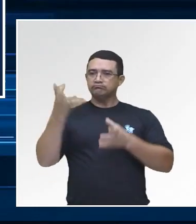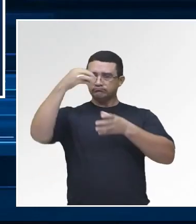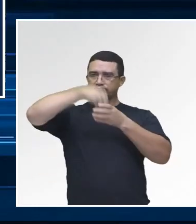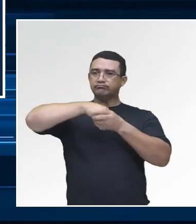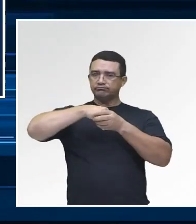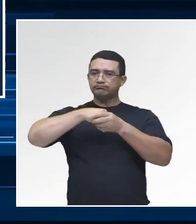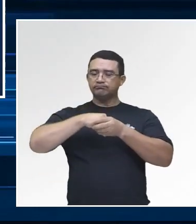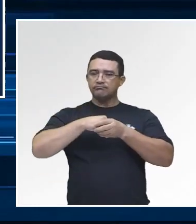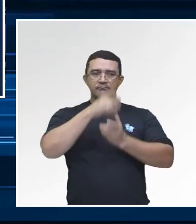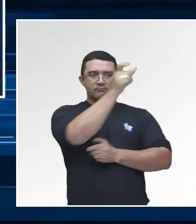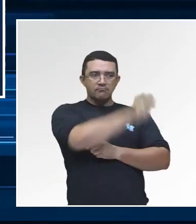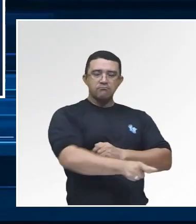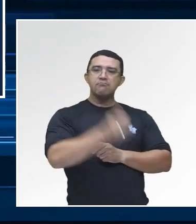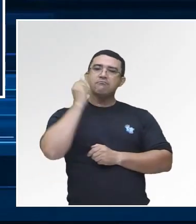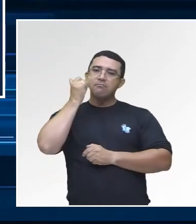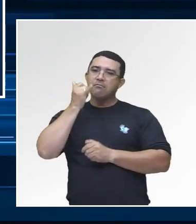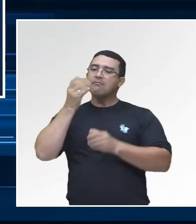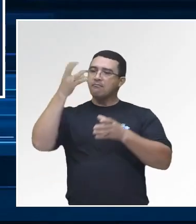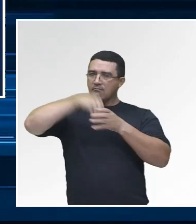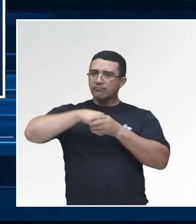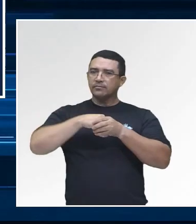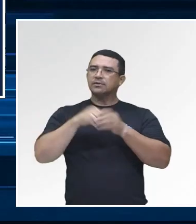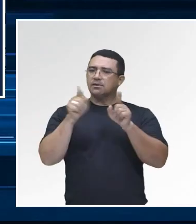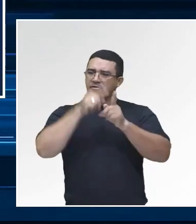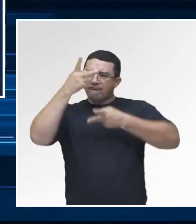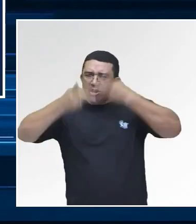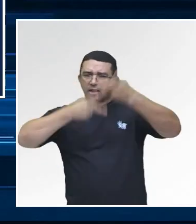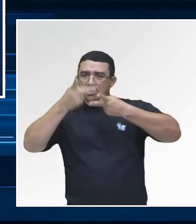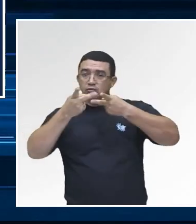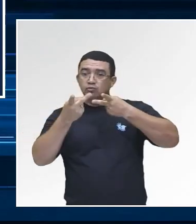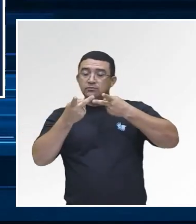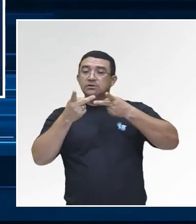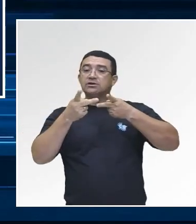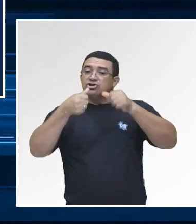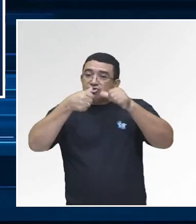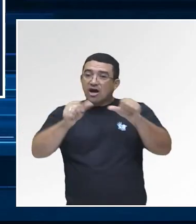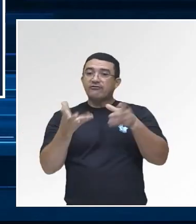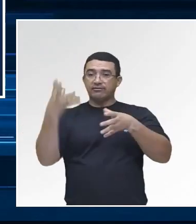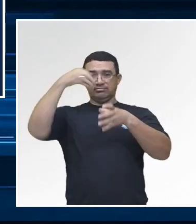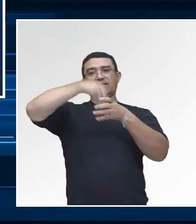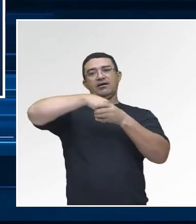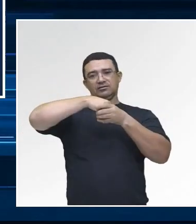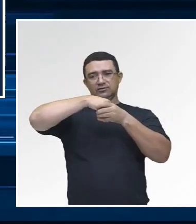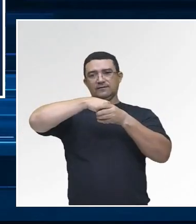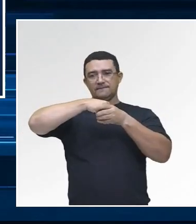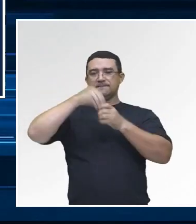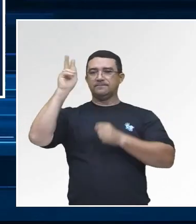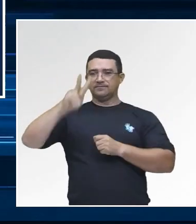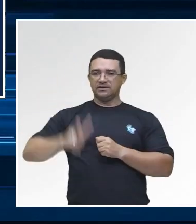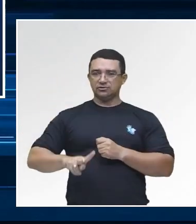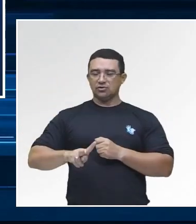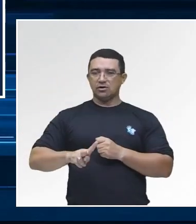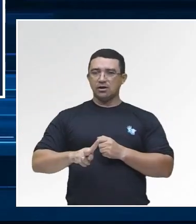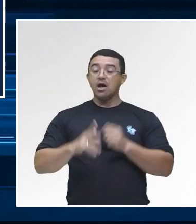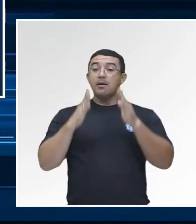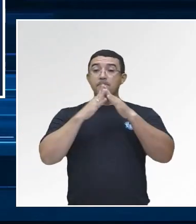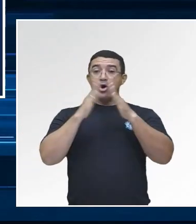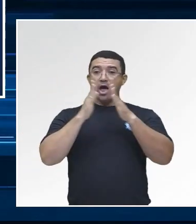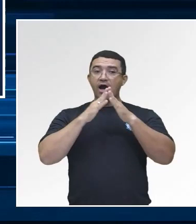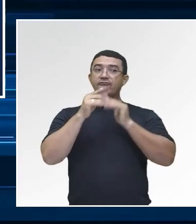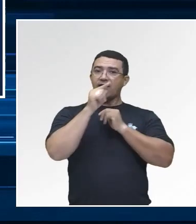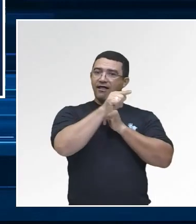personagem, quem está contando fazia parte, morava ali perto, né? Então estava dentro